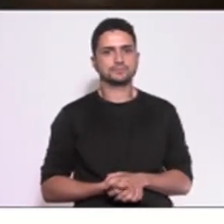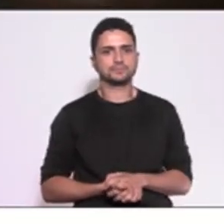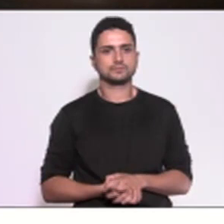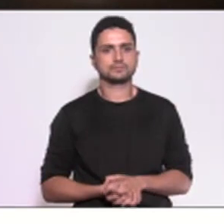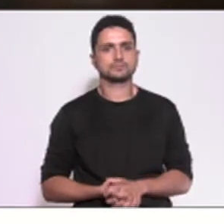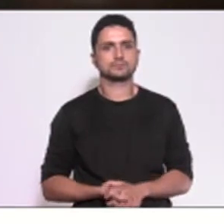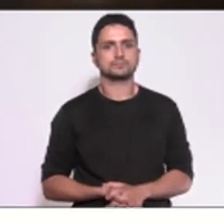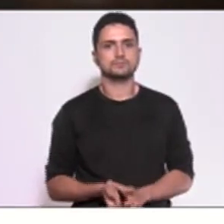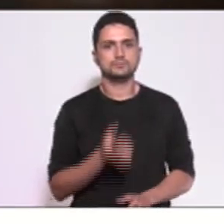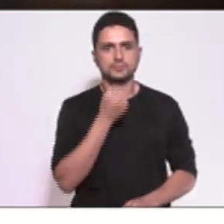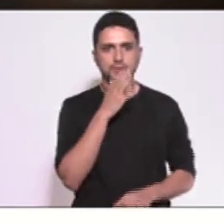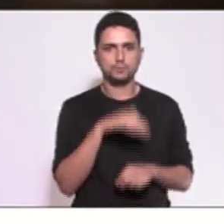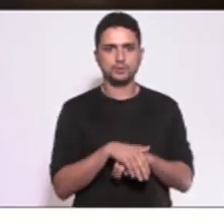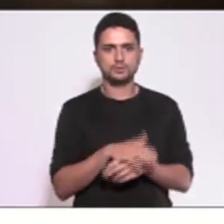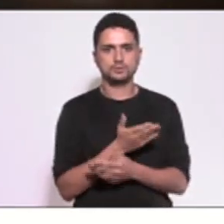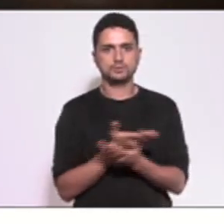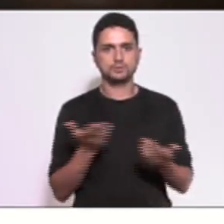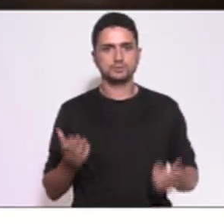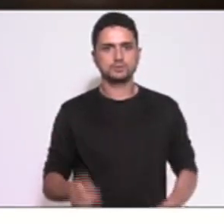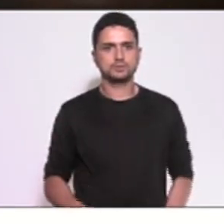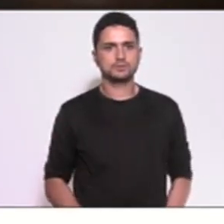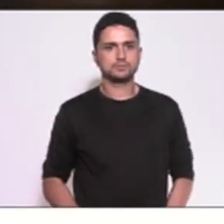Muito bem, boa noite a todos.